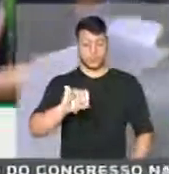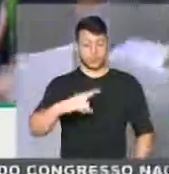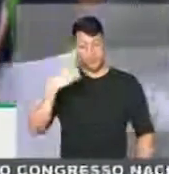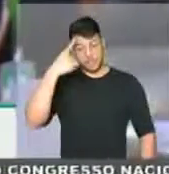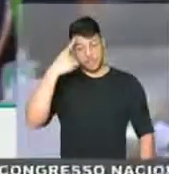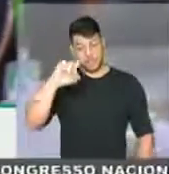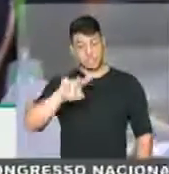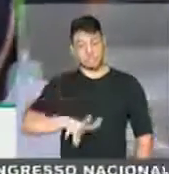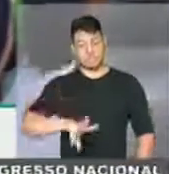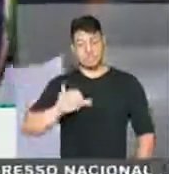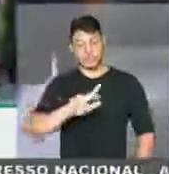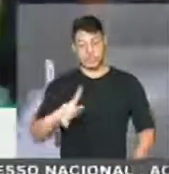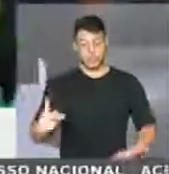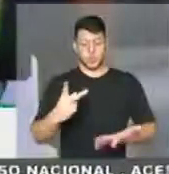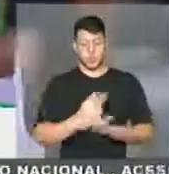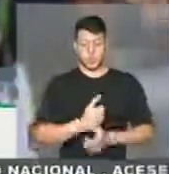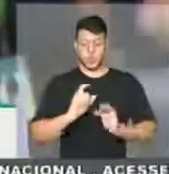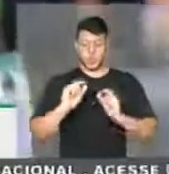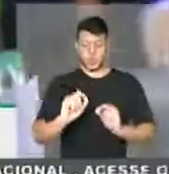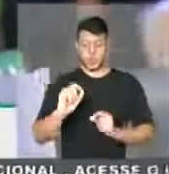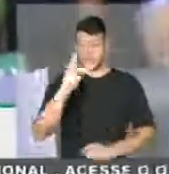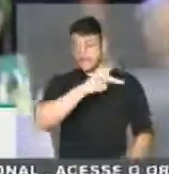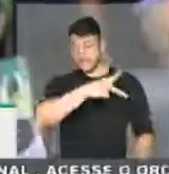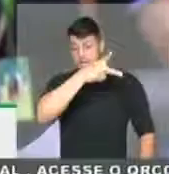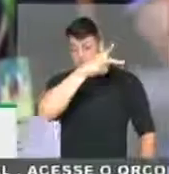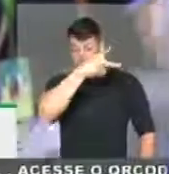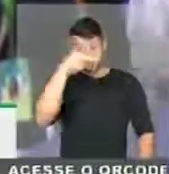Prefeitura dê conta de construir a